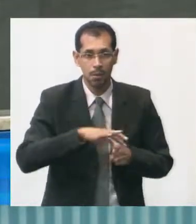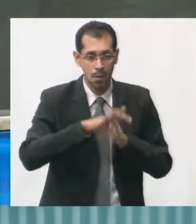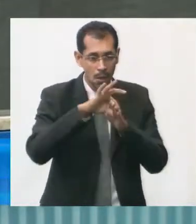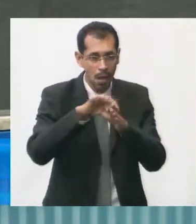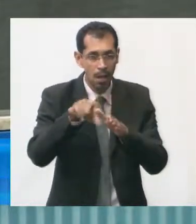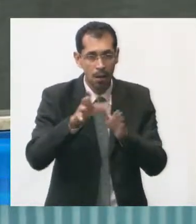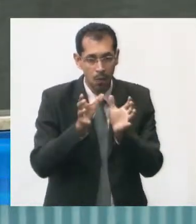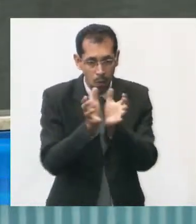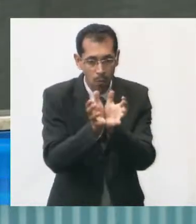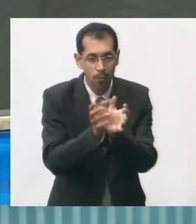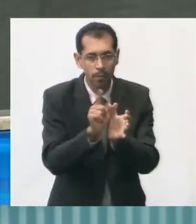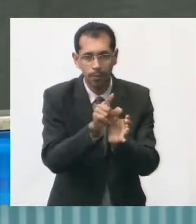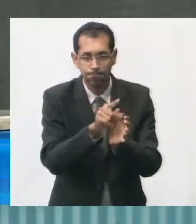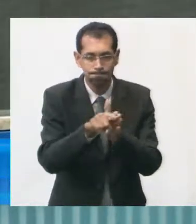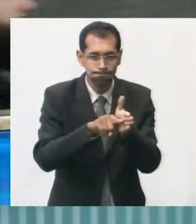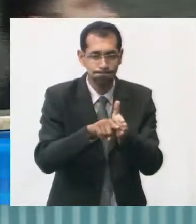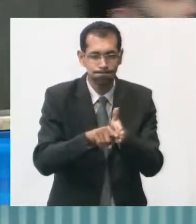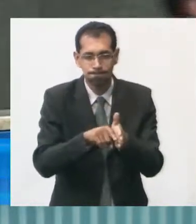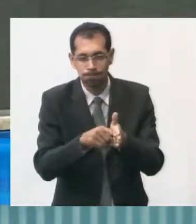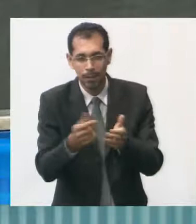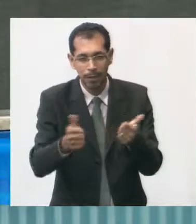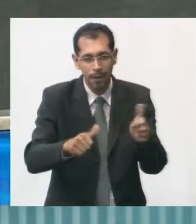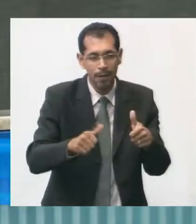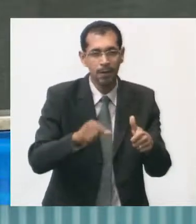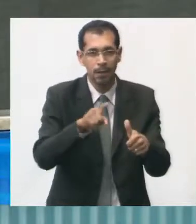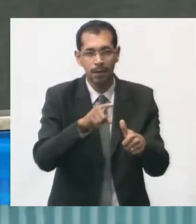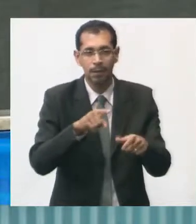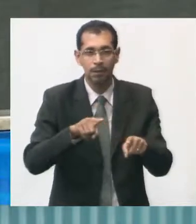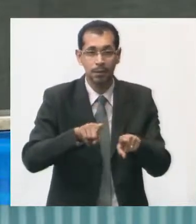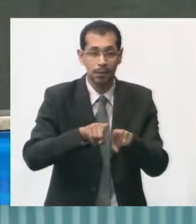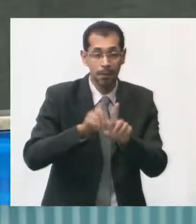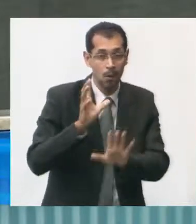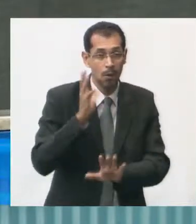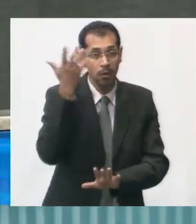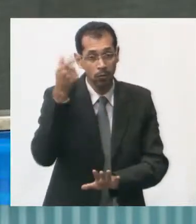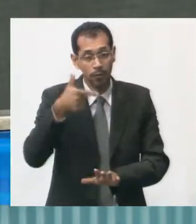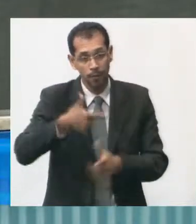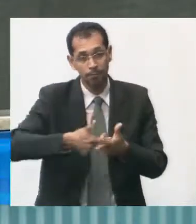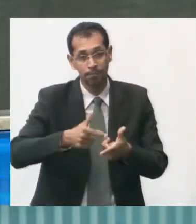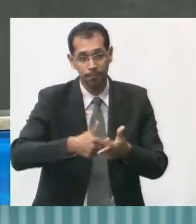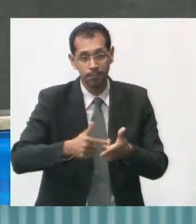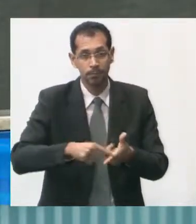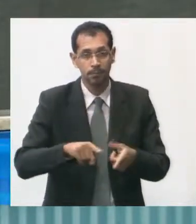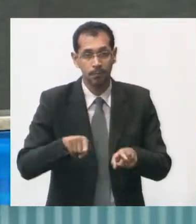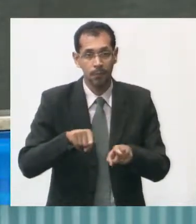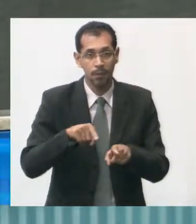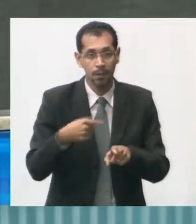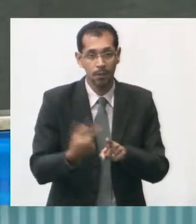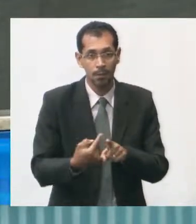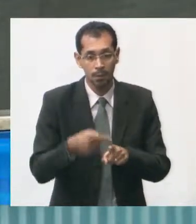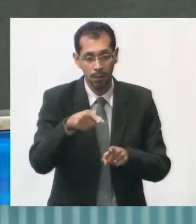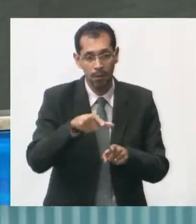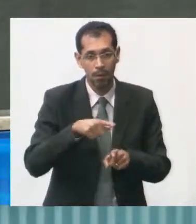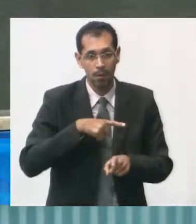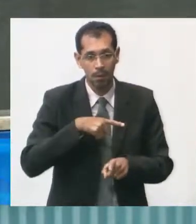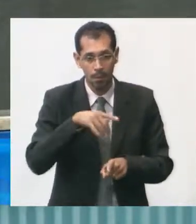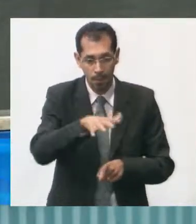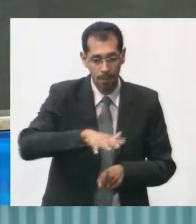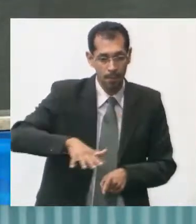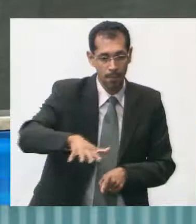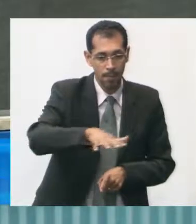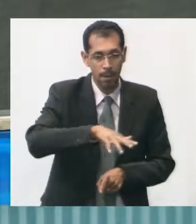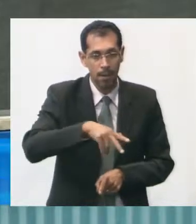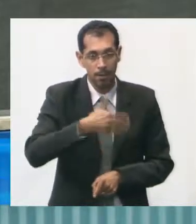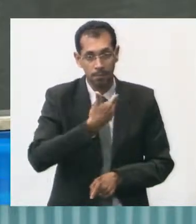realmente resolver aquele problema. É um terreno do município, é um terreno público, é um terreno da Prefeitura de